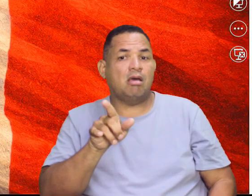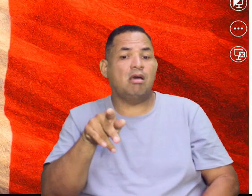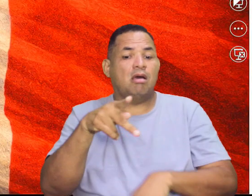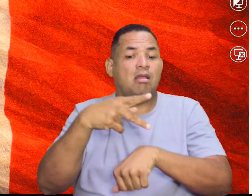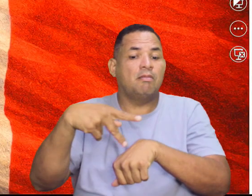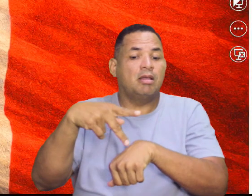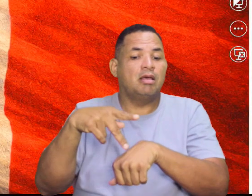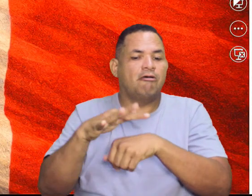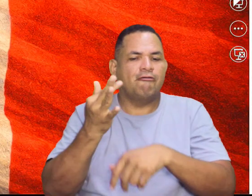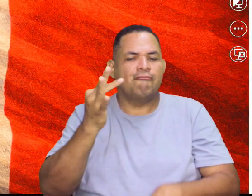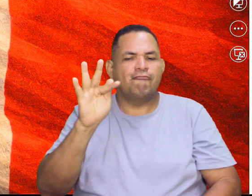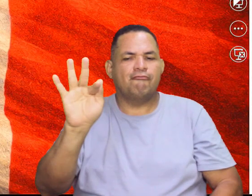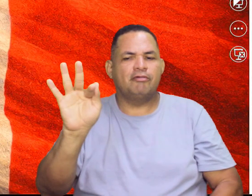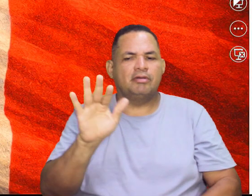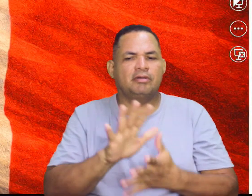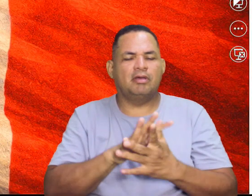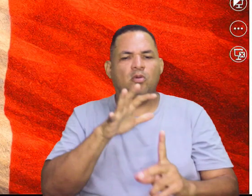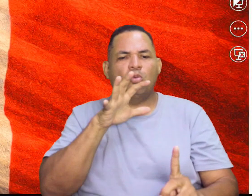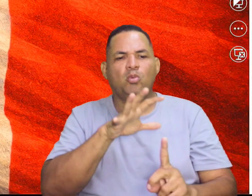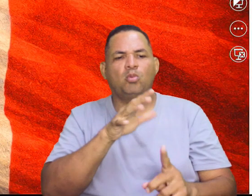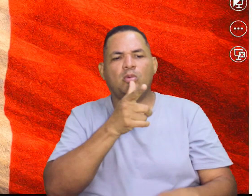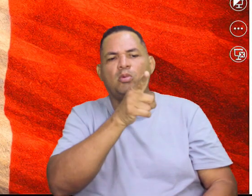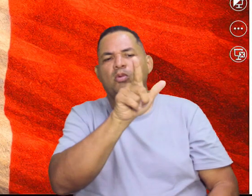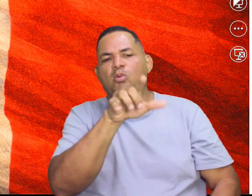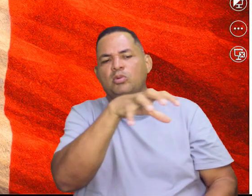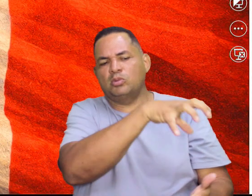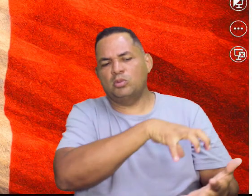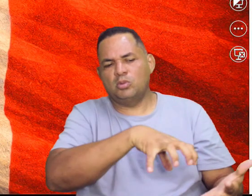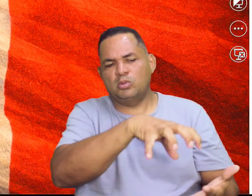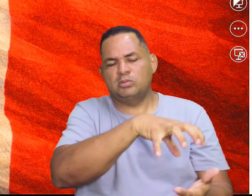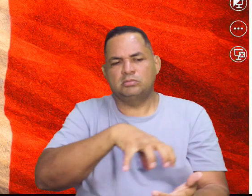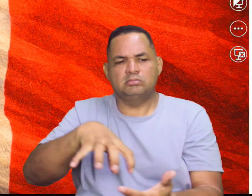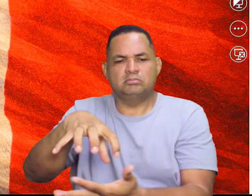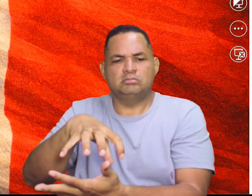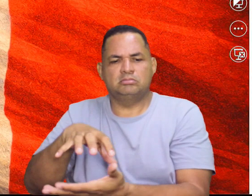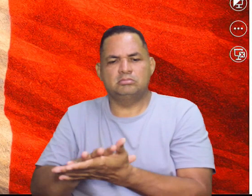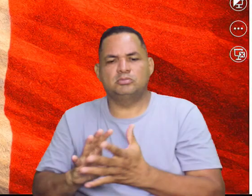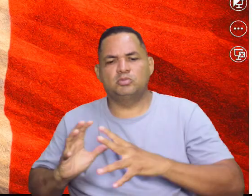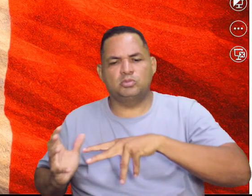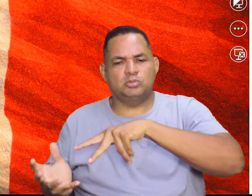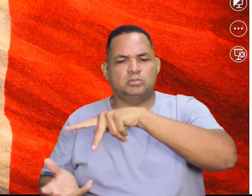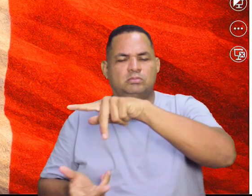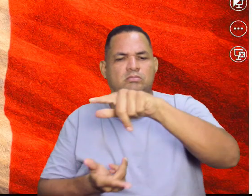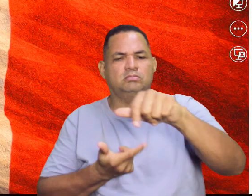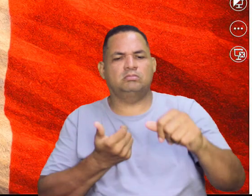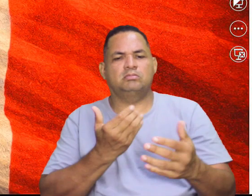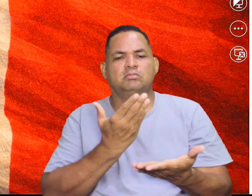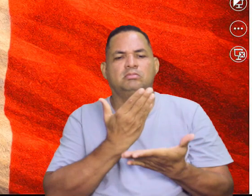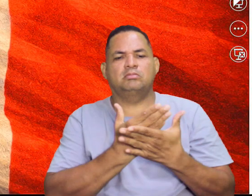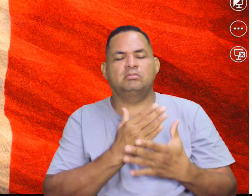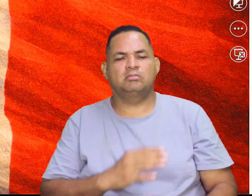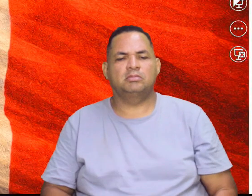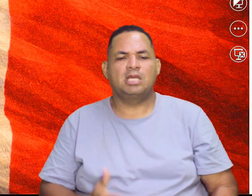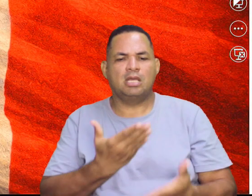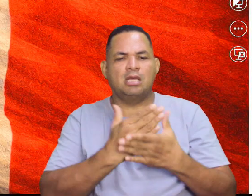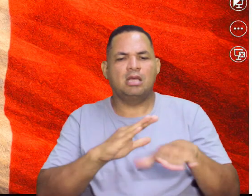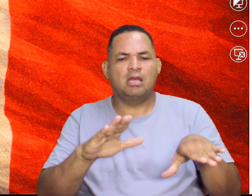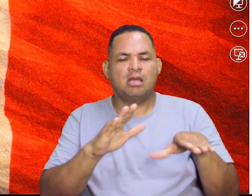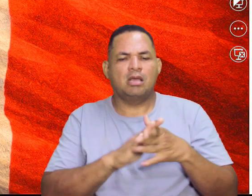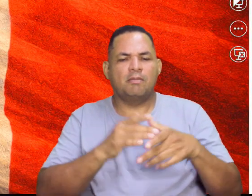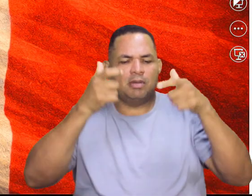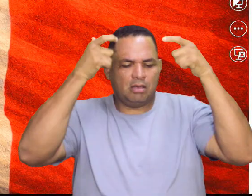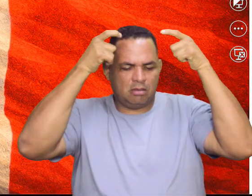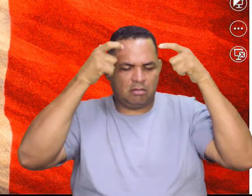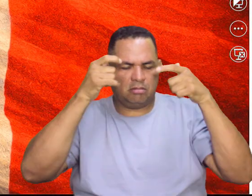antigo regime, e vai influenciar outras revoluções que vão derrubar todos os reis absolutos